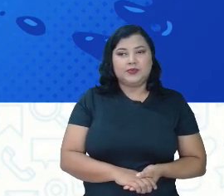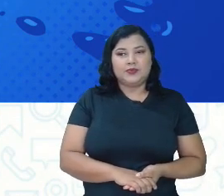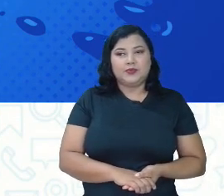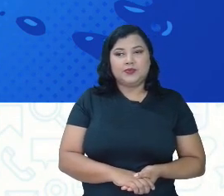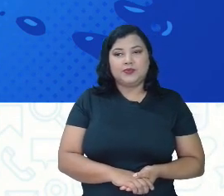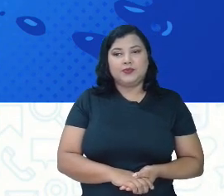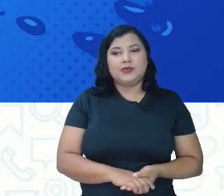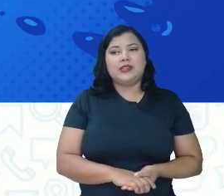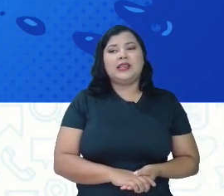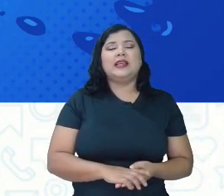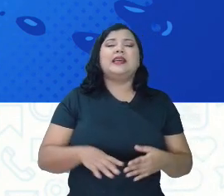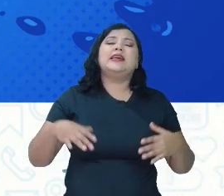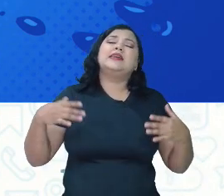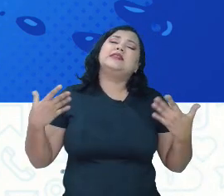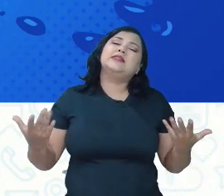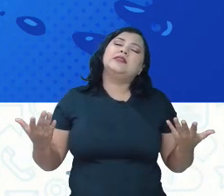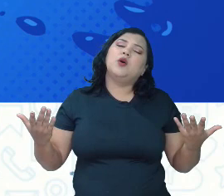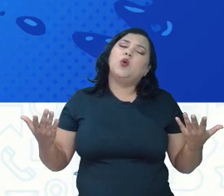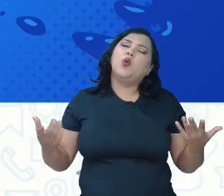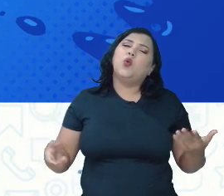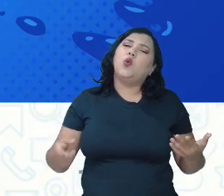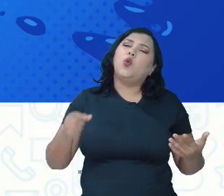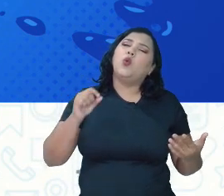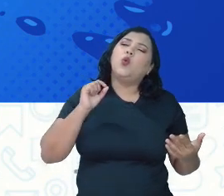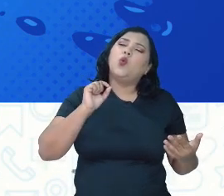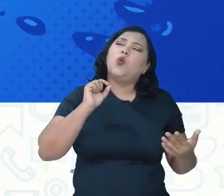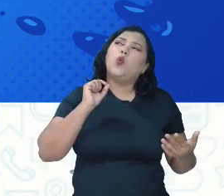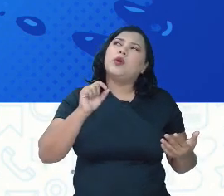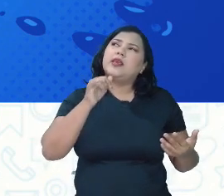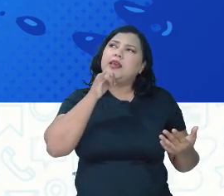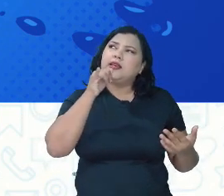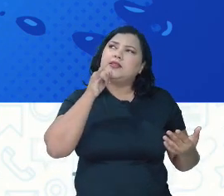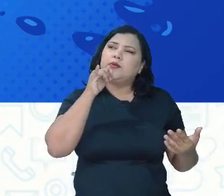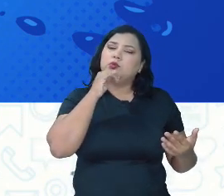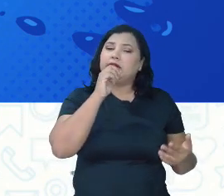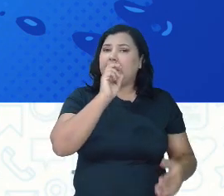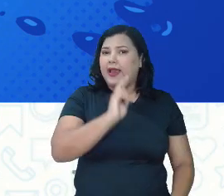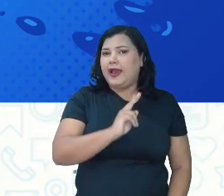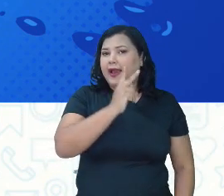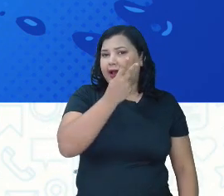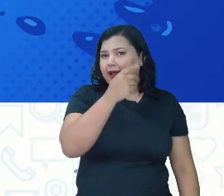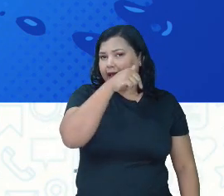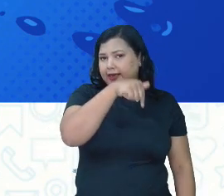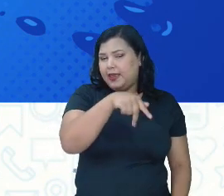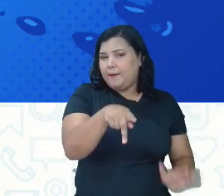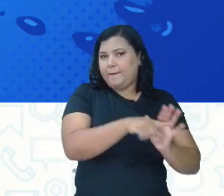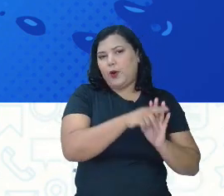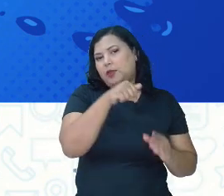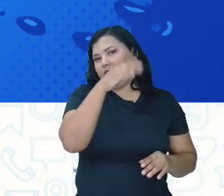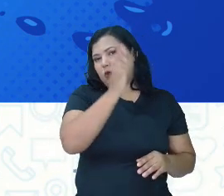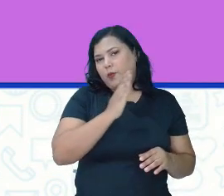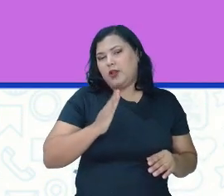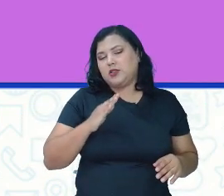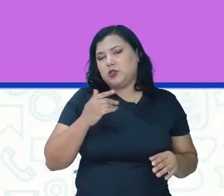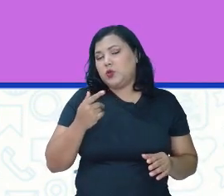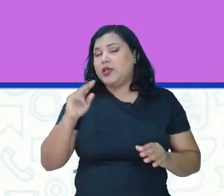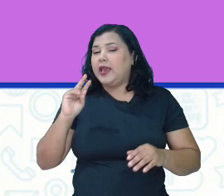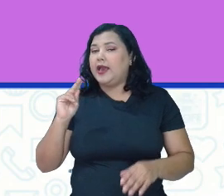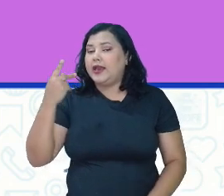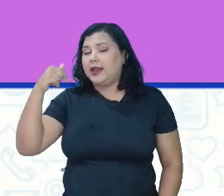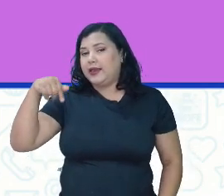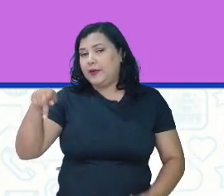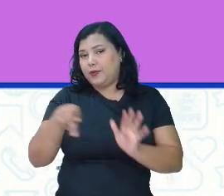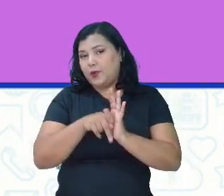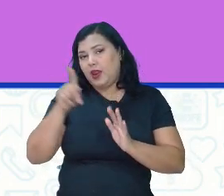tem de diferente em relação às outras HQs? O que é que ela tem de diferente? Vamos